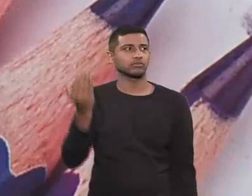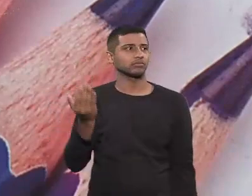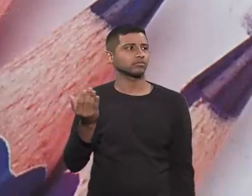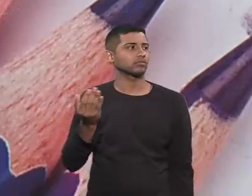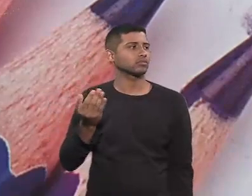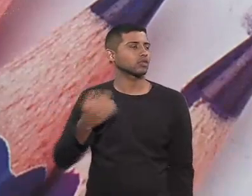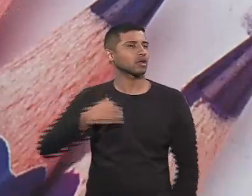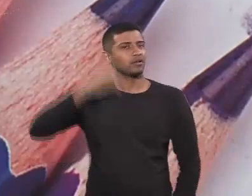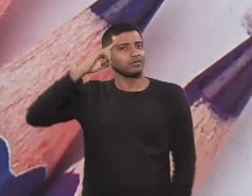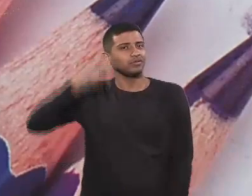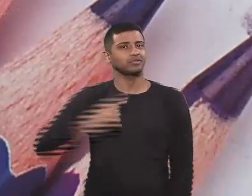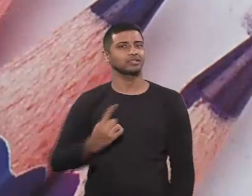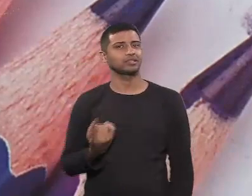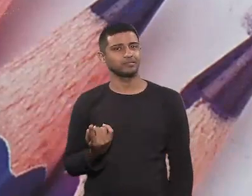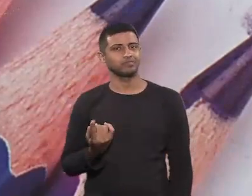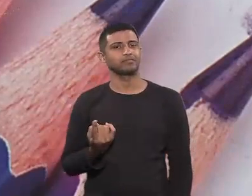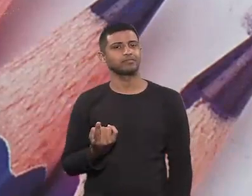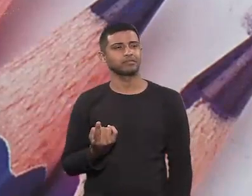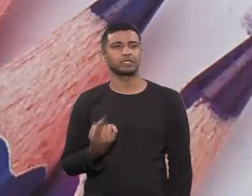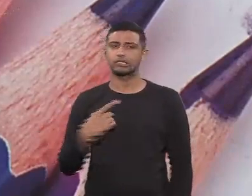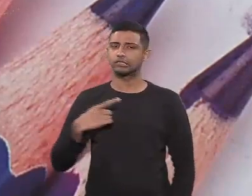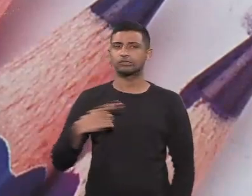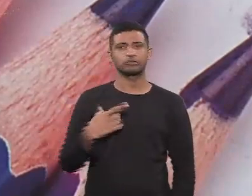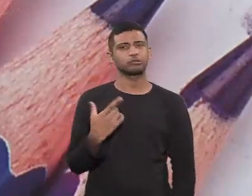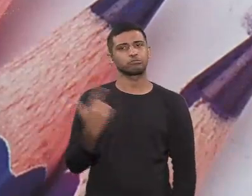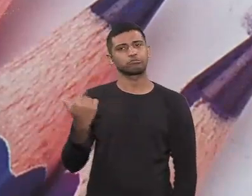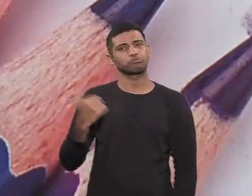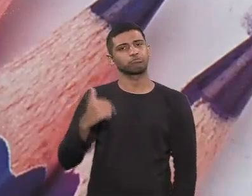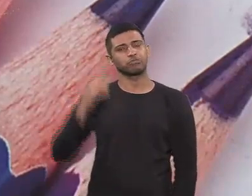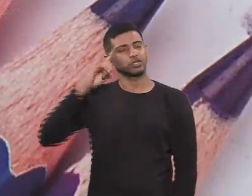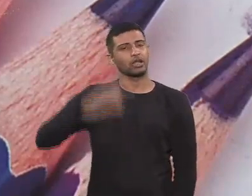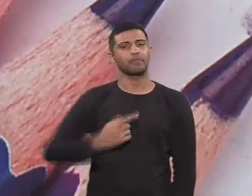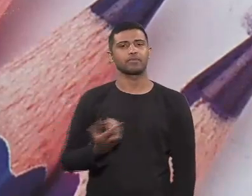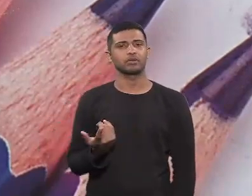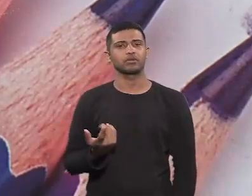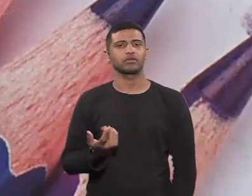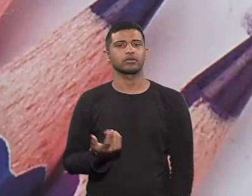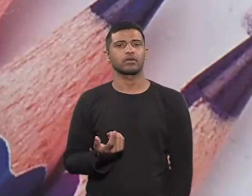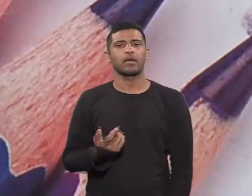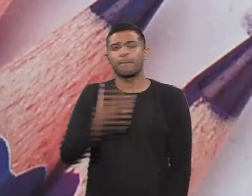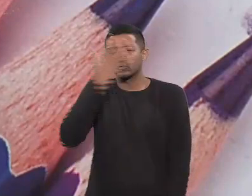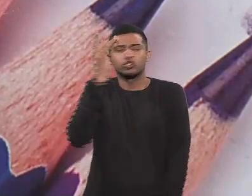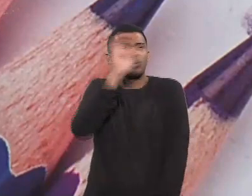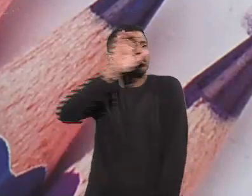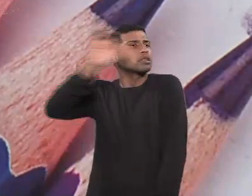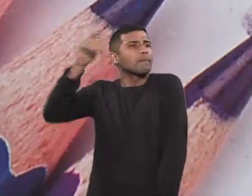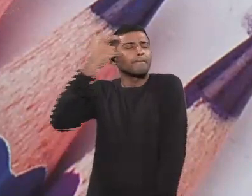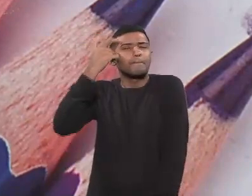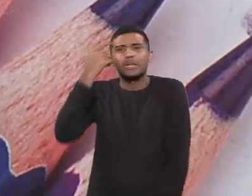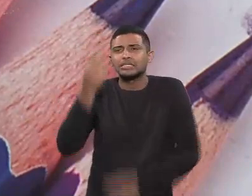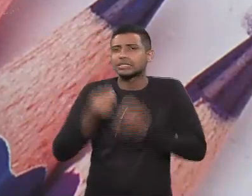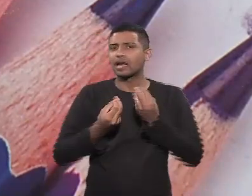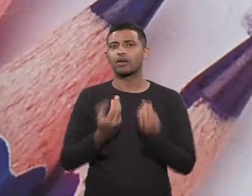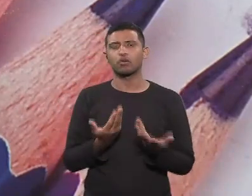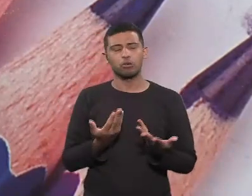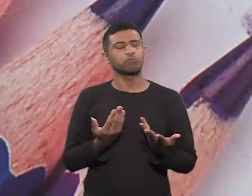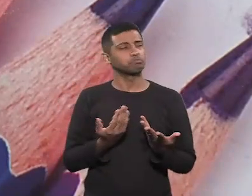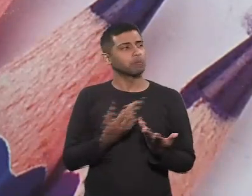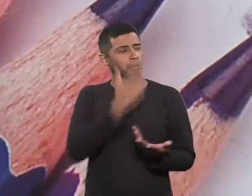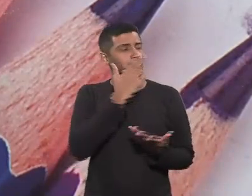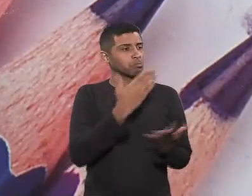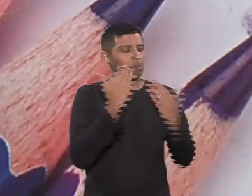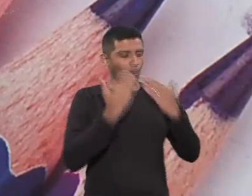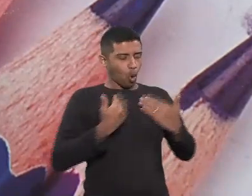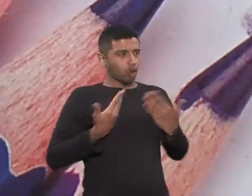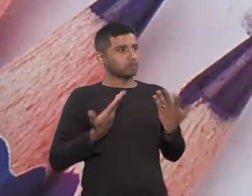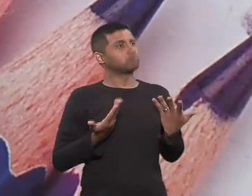que isso... se passava pela cabeça de pessoas com diabetes. Isso foi uma revelação para mim.